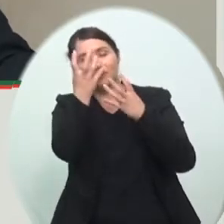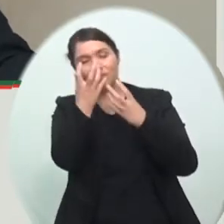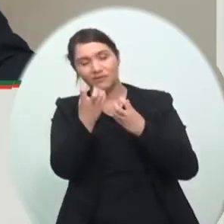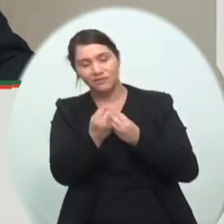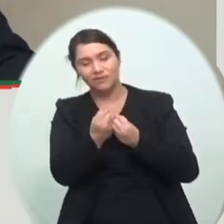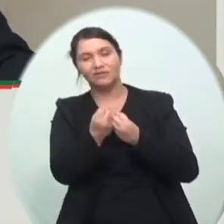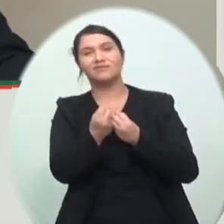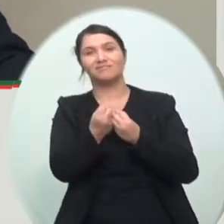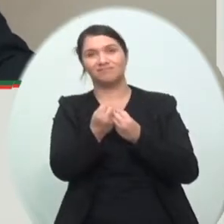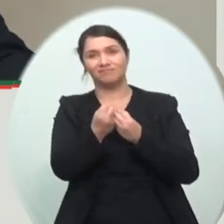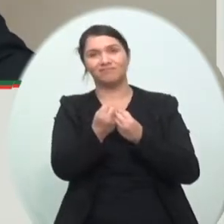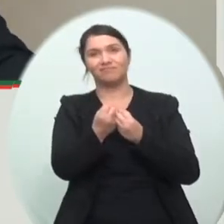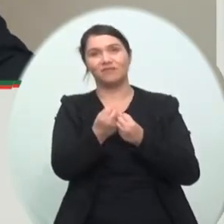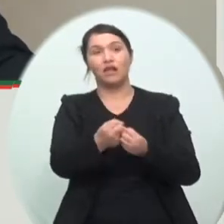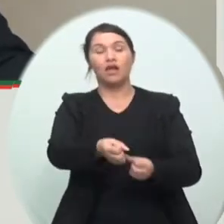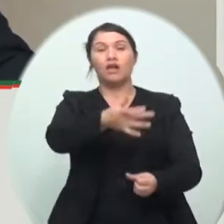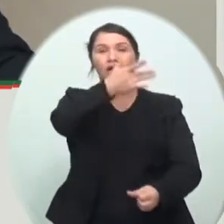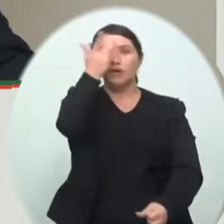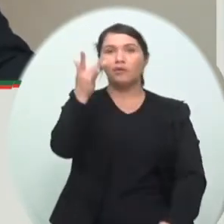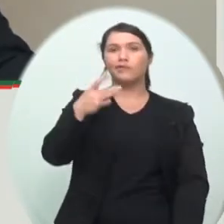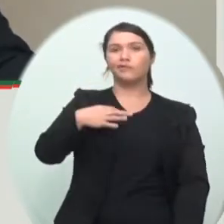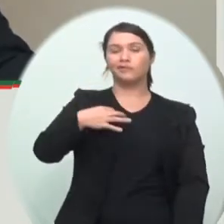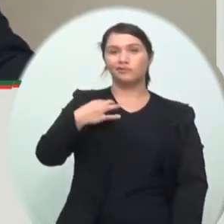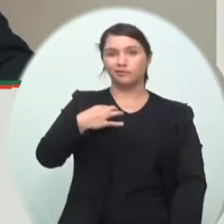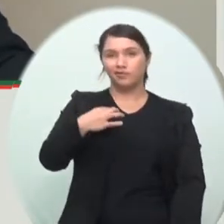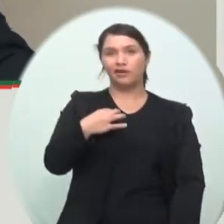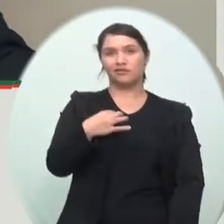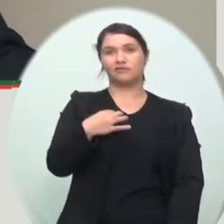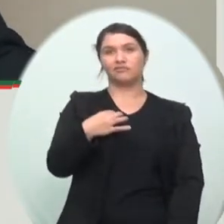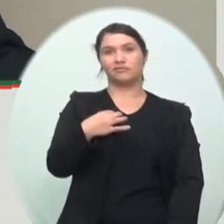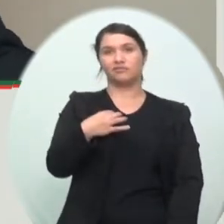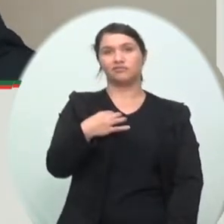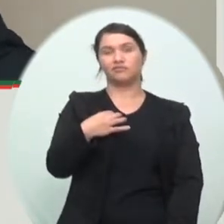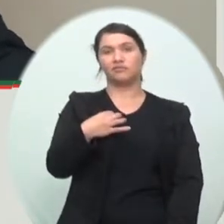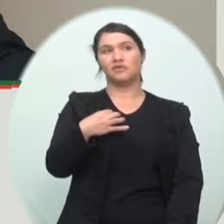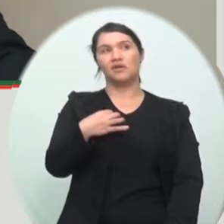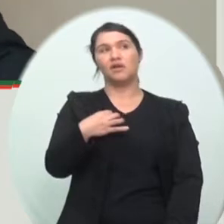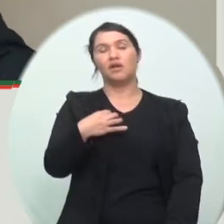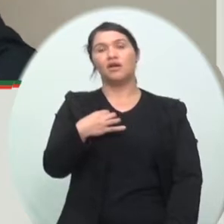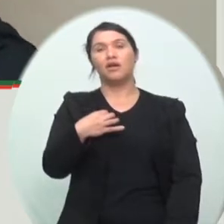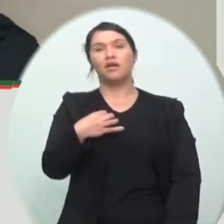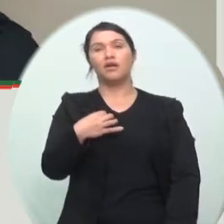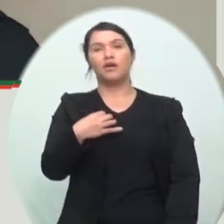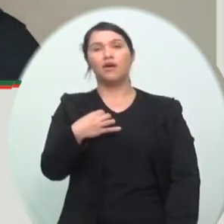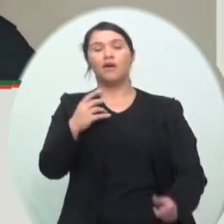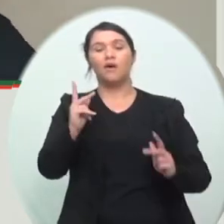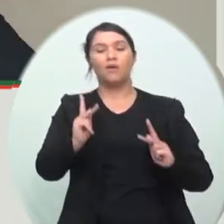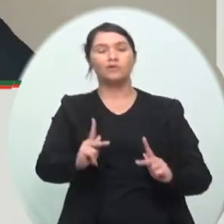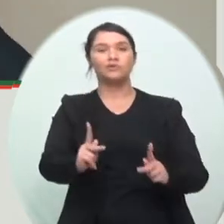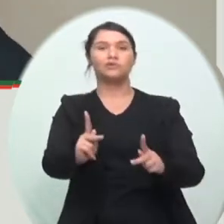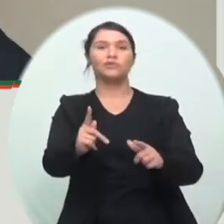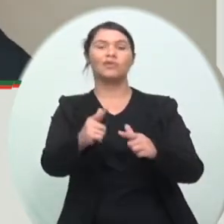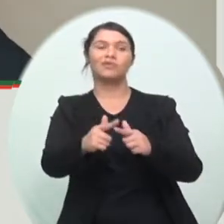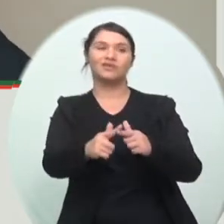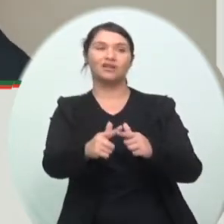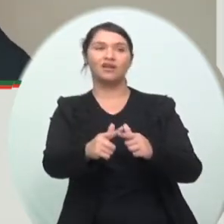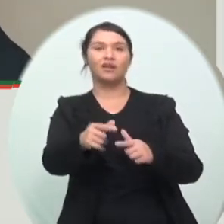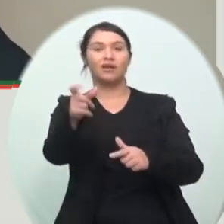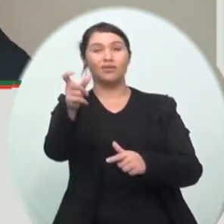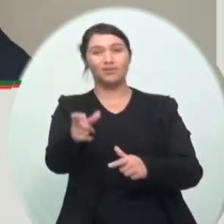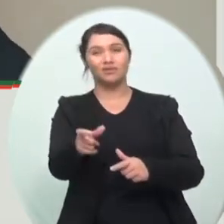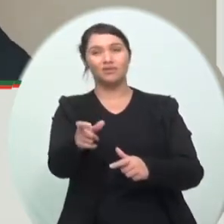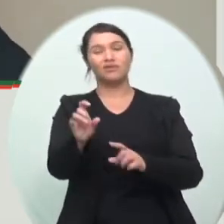que são voluntárias, alguns acabam desistindo, outros não. Mas eles não medem esforço. Vão